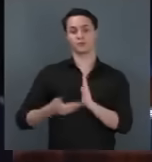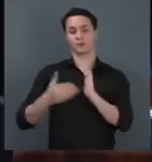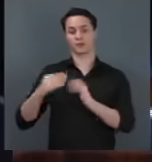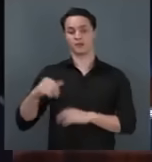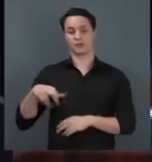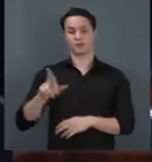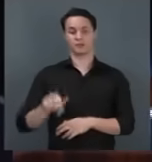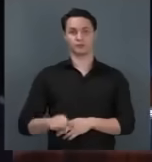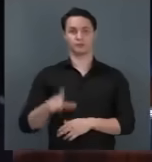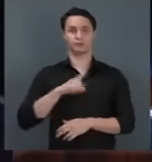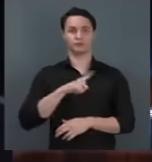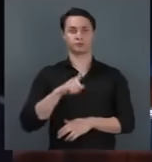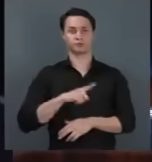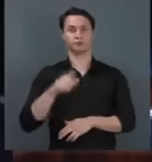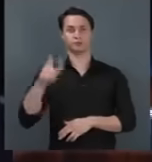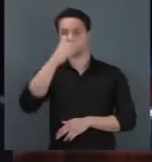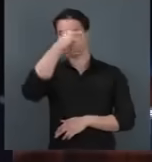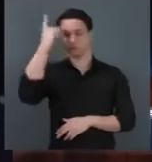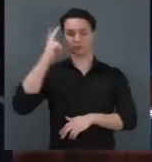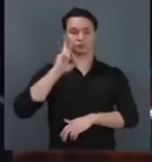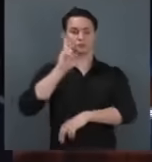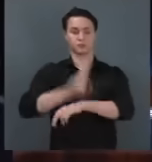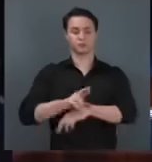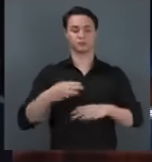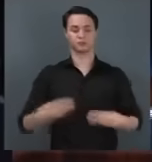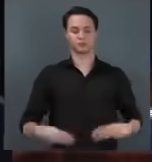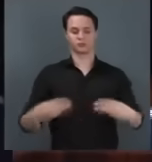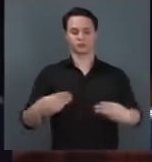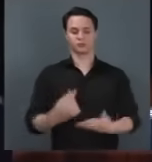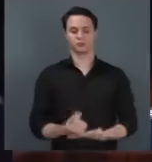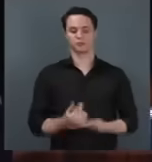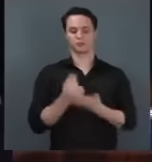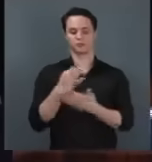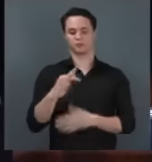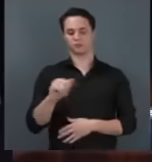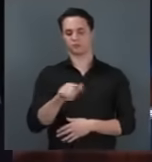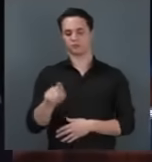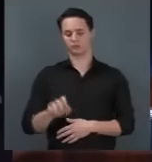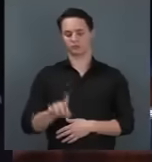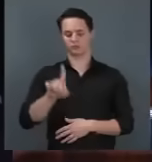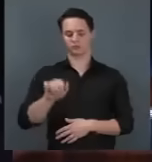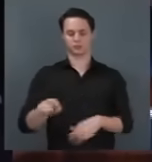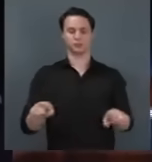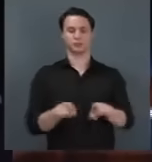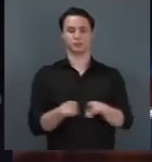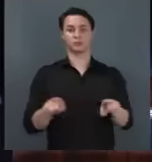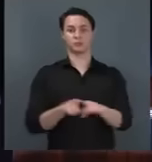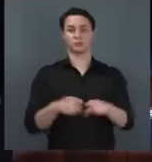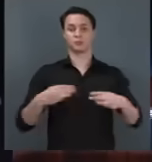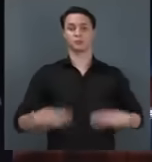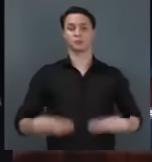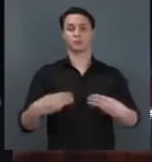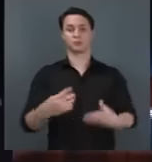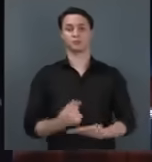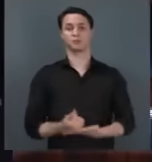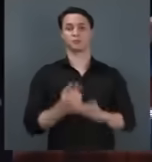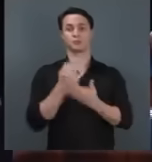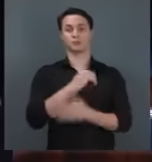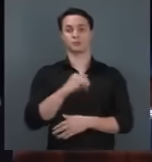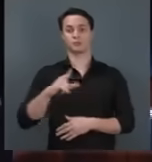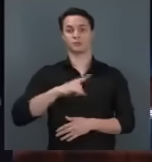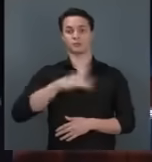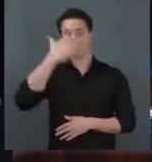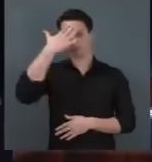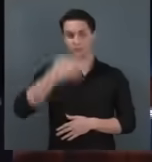Deputados, entre representantes do Ministério da Fazenda e a Câmara dos Deputados, se chegou num